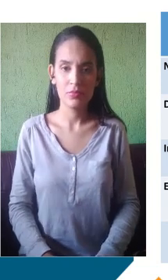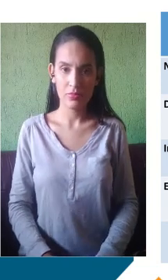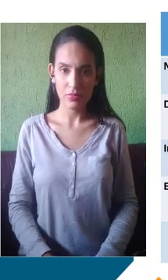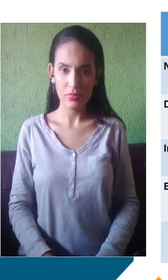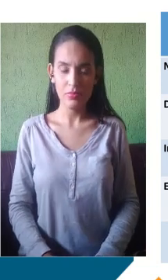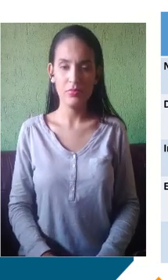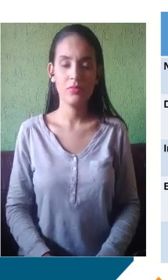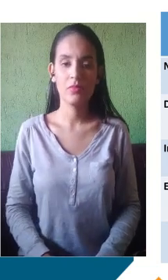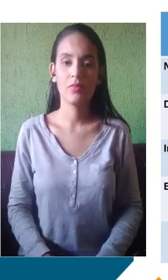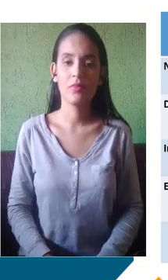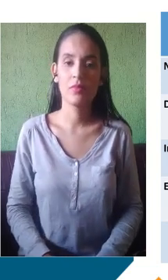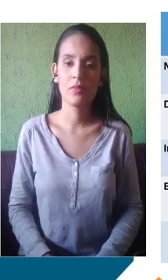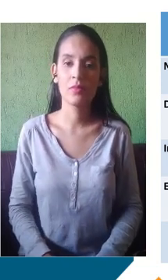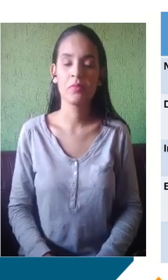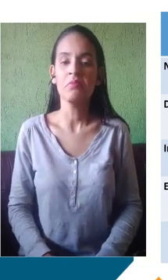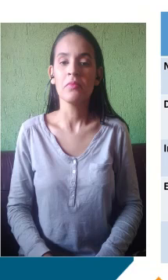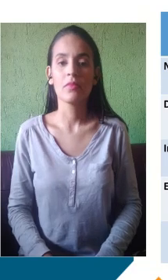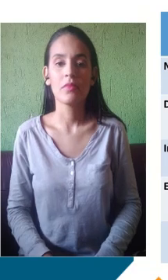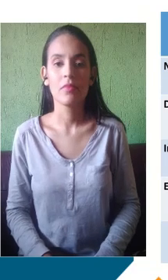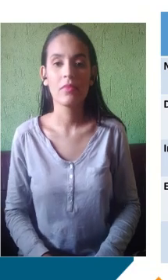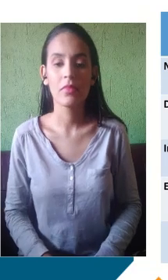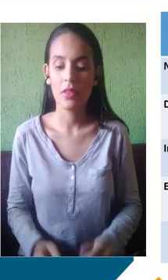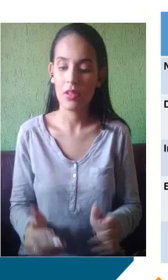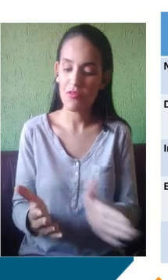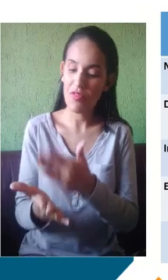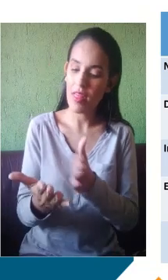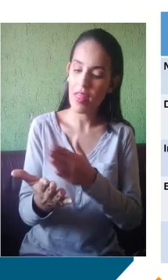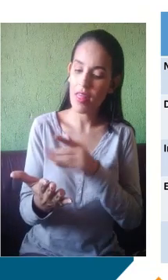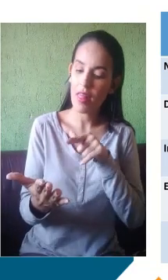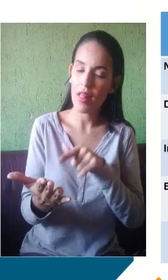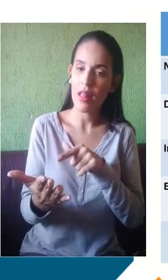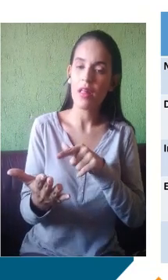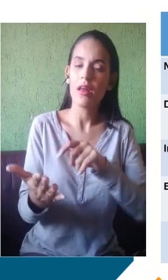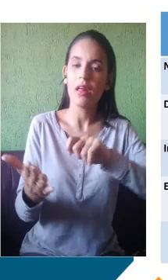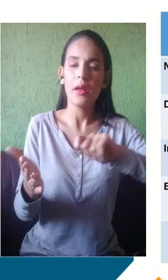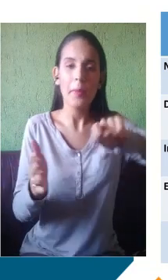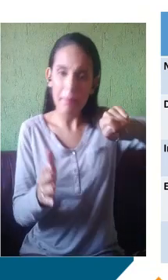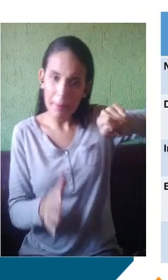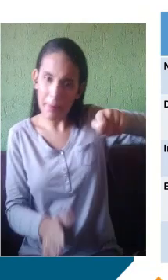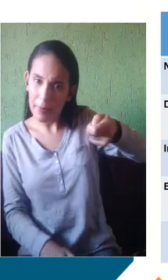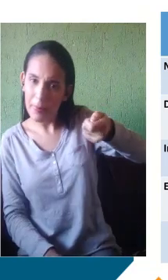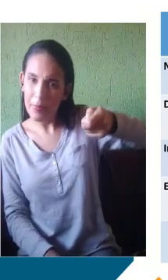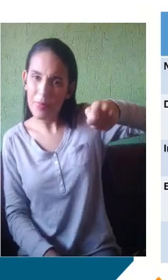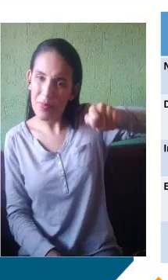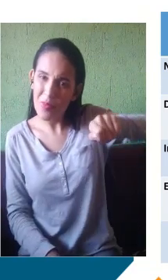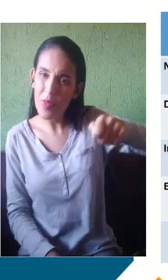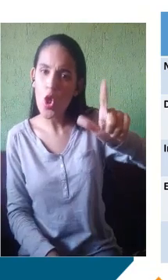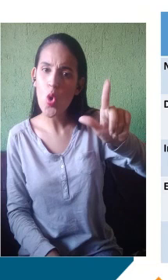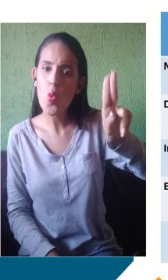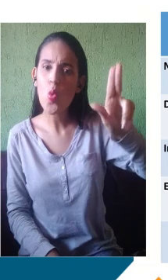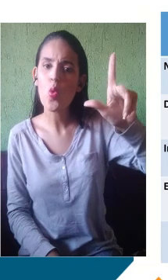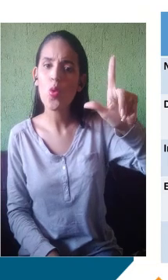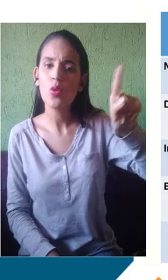ó, regule a voltagem em 220 volts. Suponhamos que a gente leia isso no manual de instrução. Esse regule